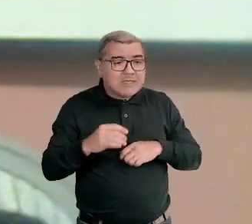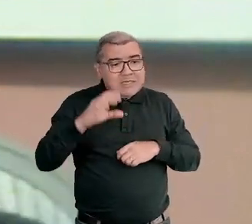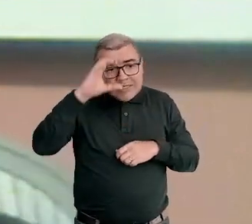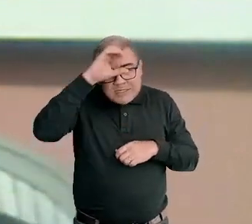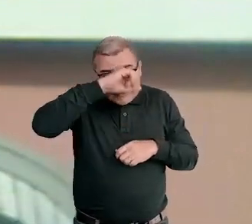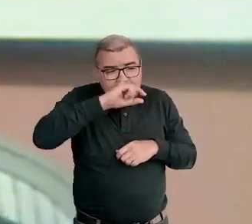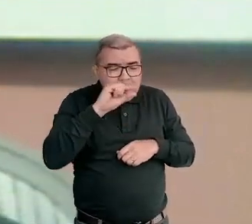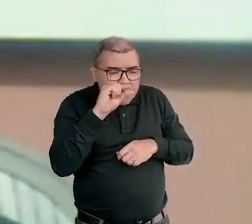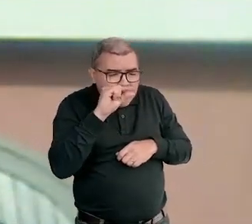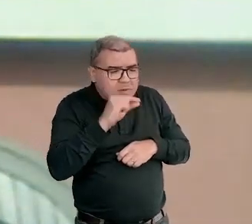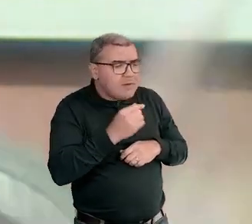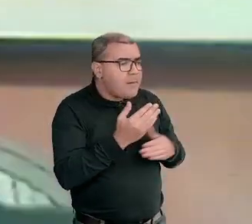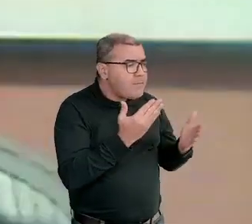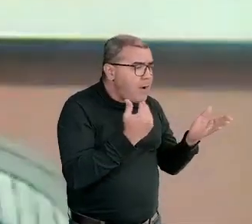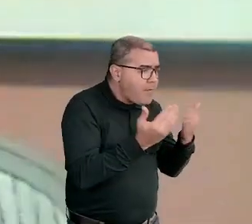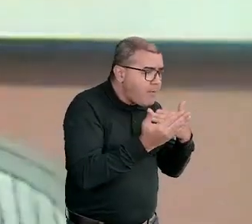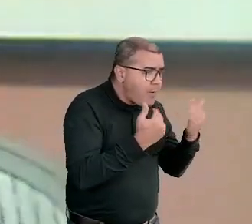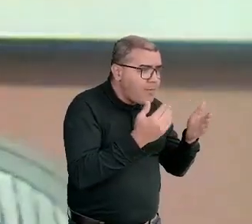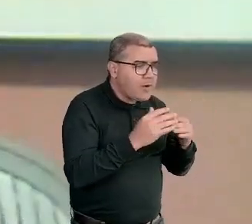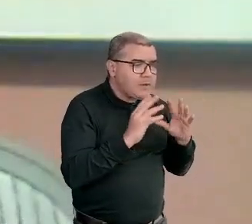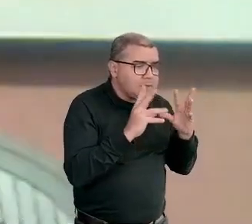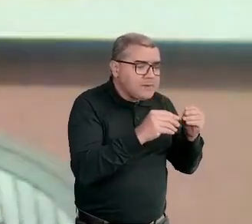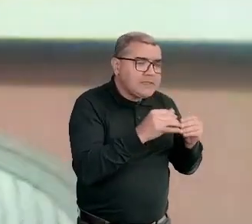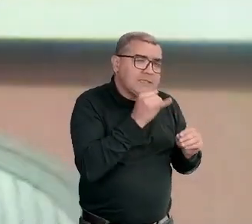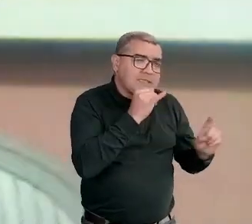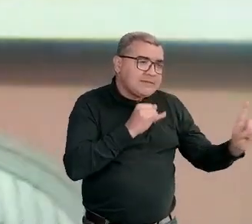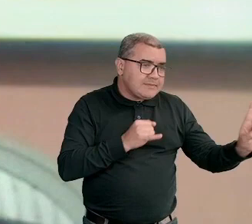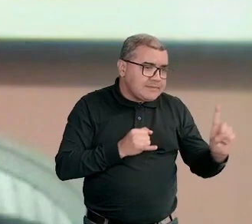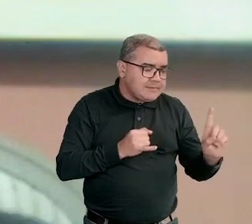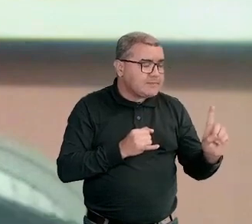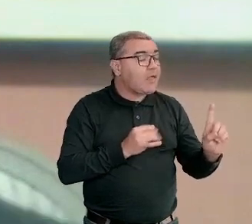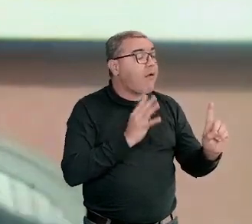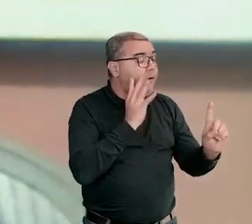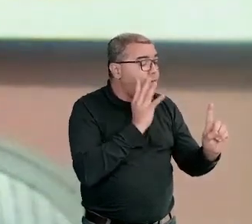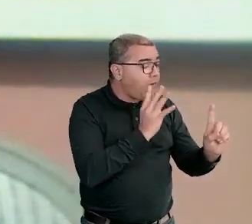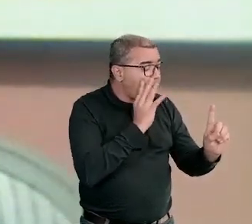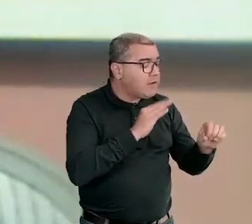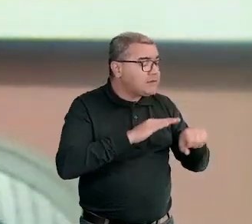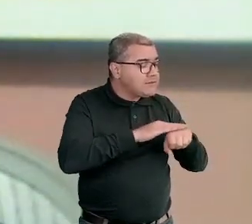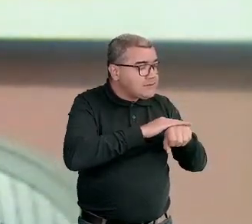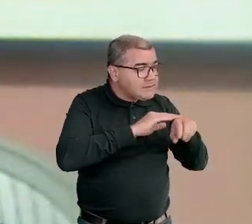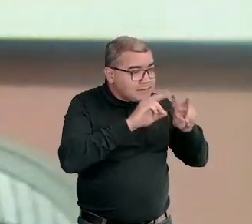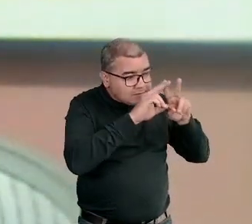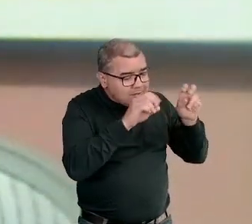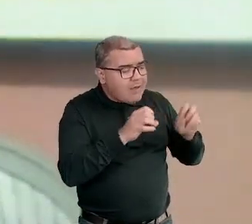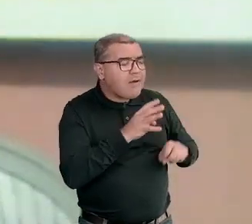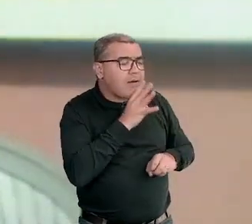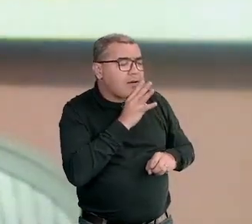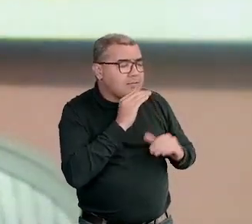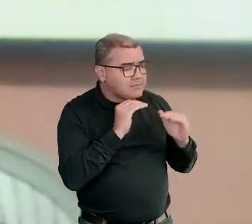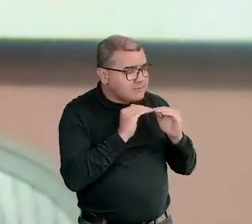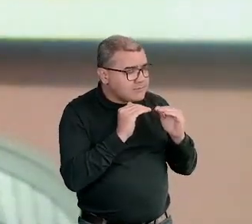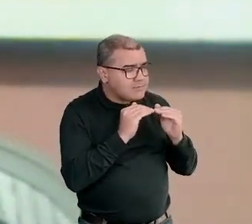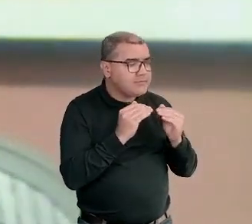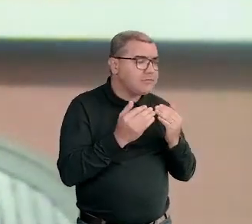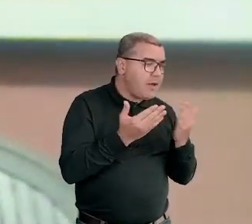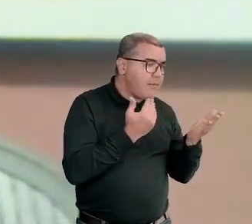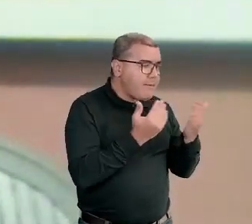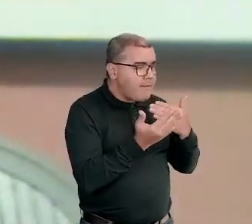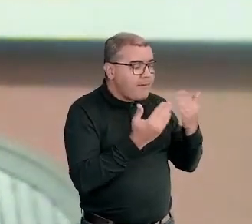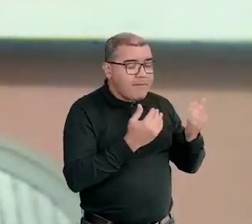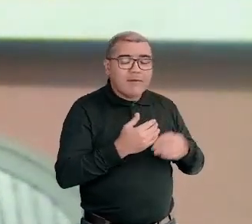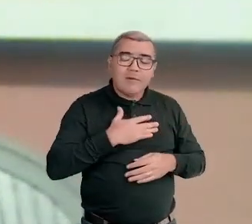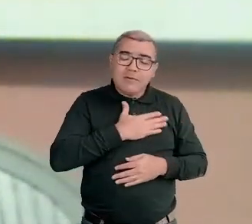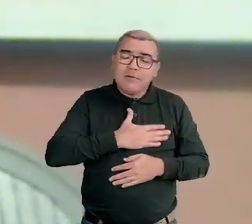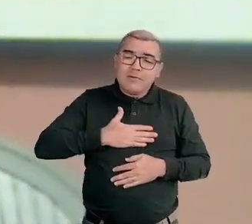não precisa ser sabatinado, né? Se ele vai atender um intelectual. Não é isso que eu estou dizendo. Né? É muito gostoso até, né? Quando